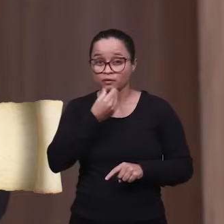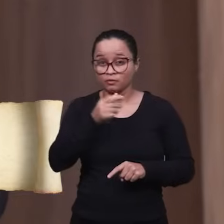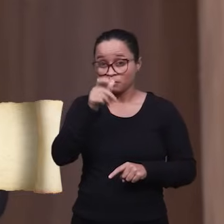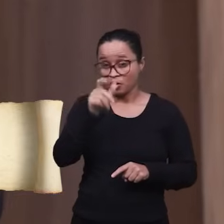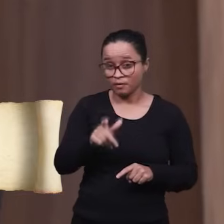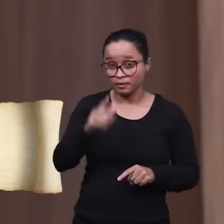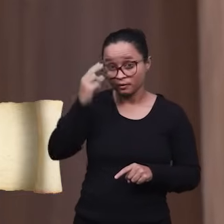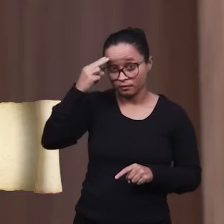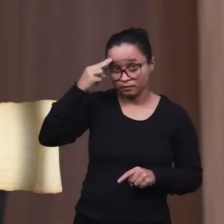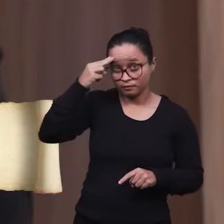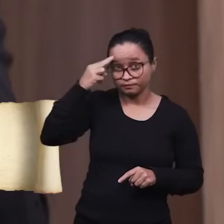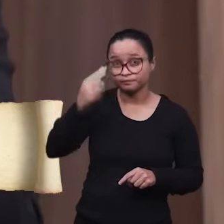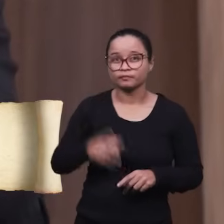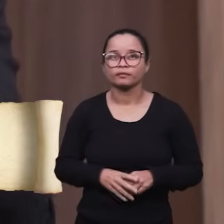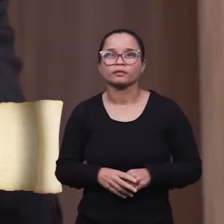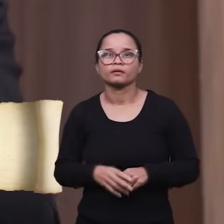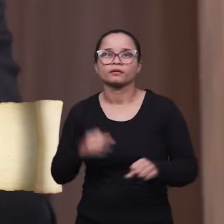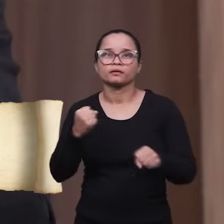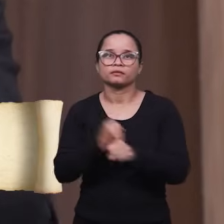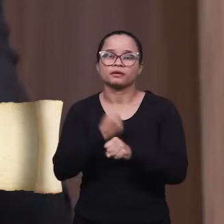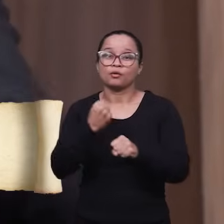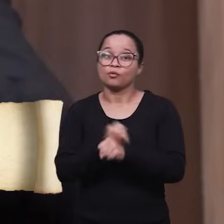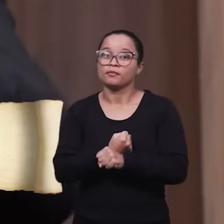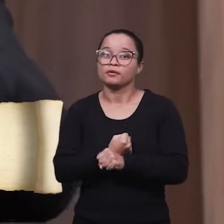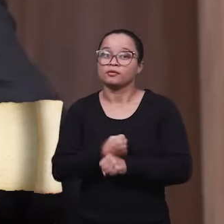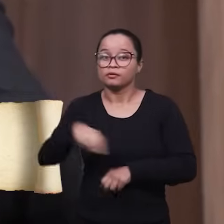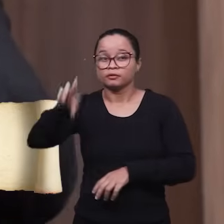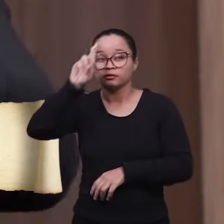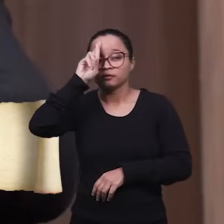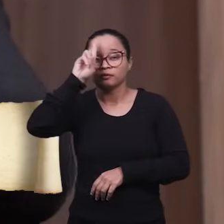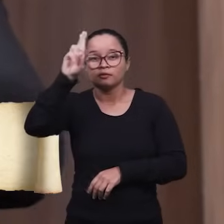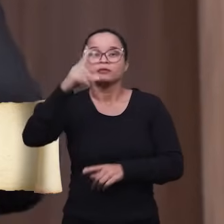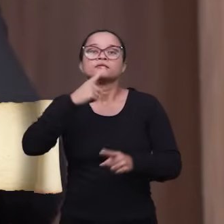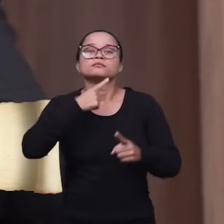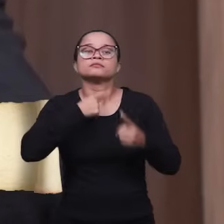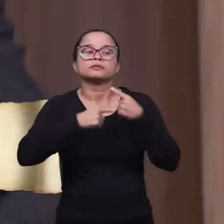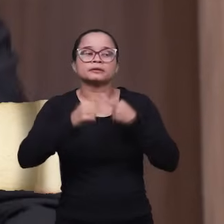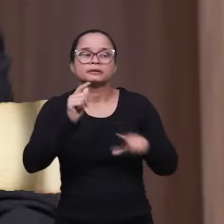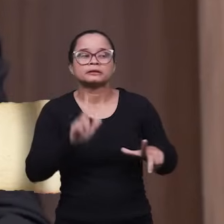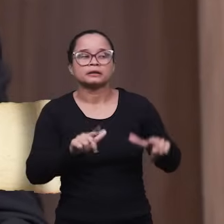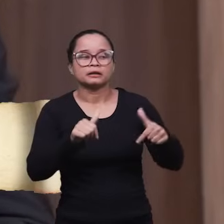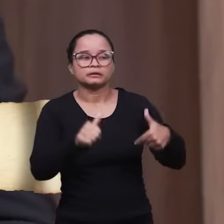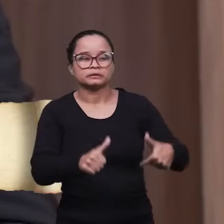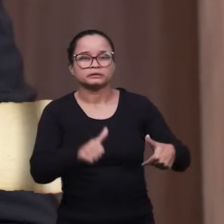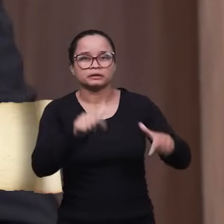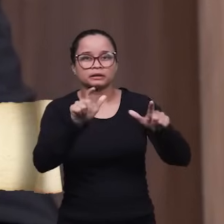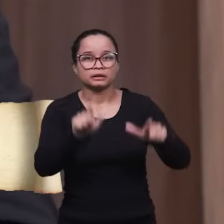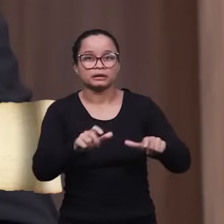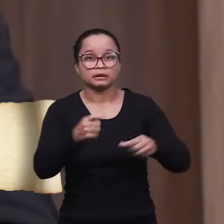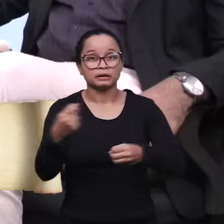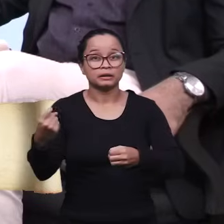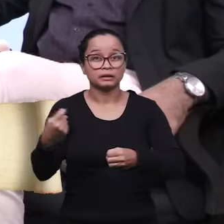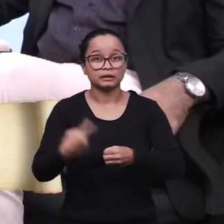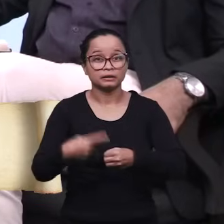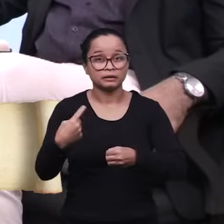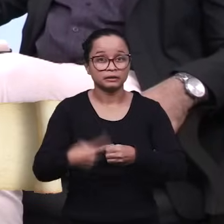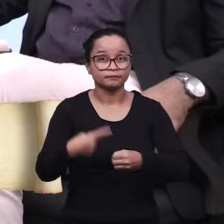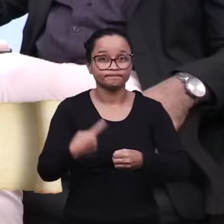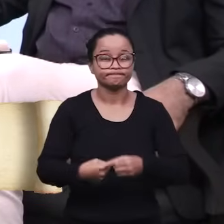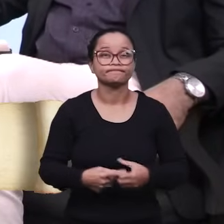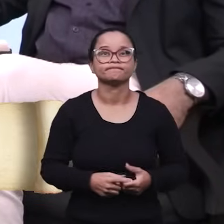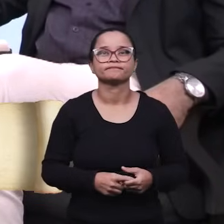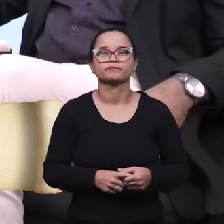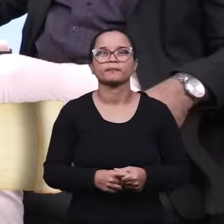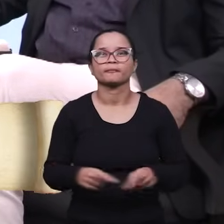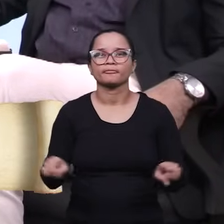o qual ele sonhara era a obra que o Senhor queria realizar ali naquela cidade. E a